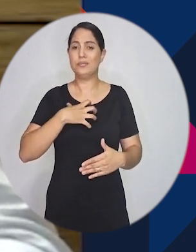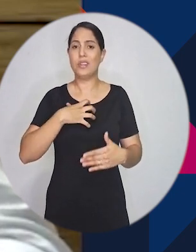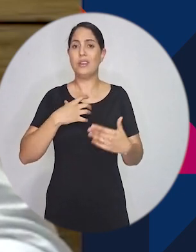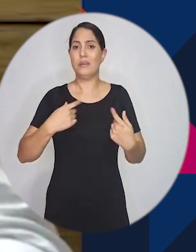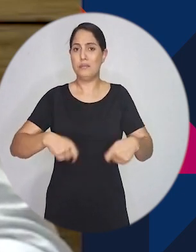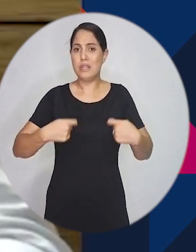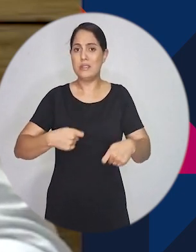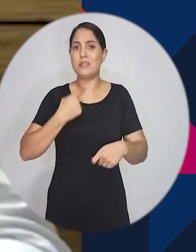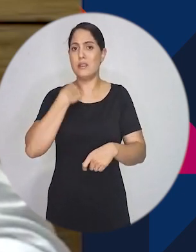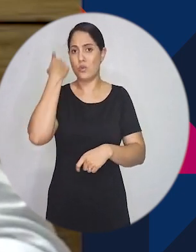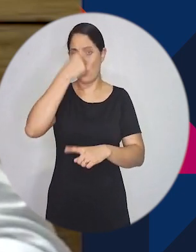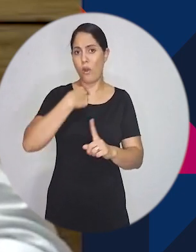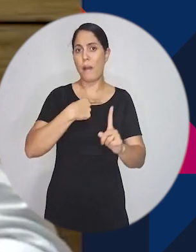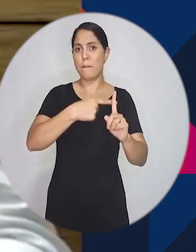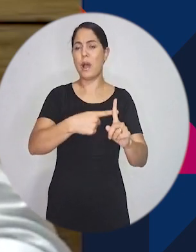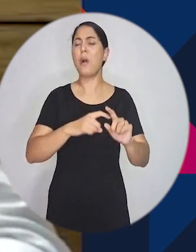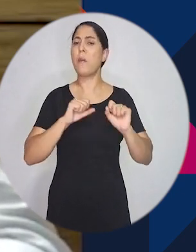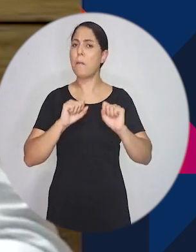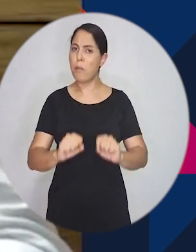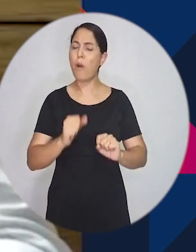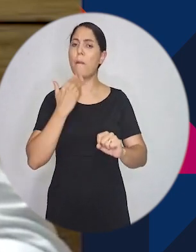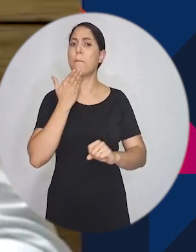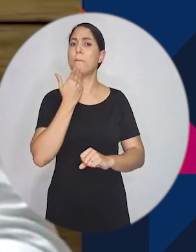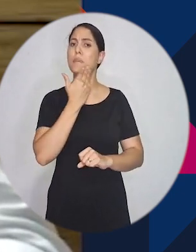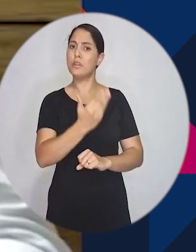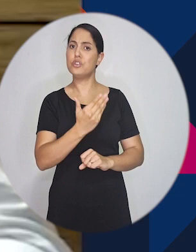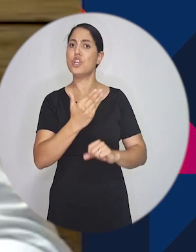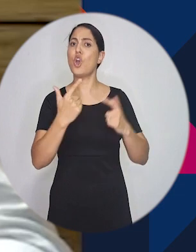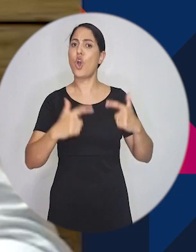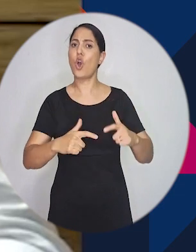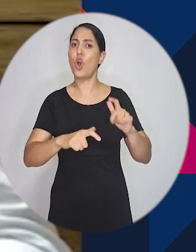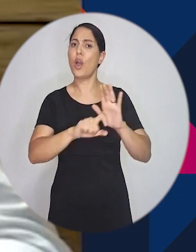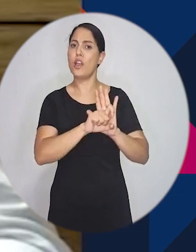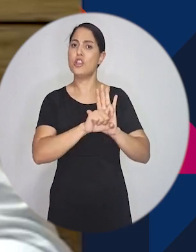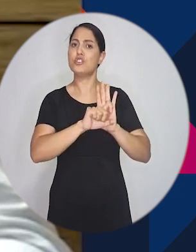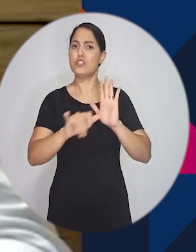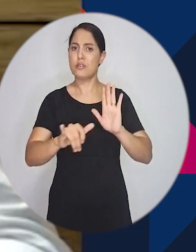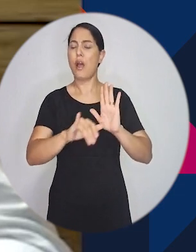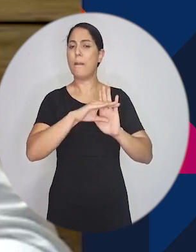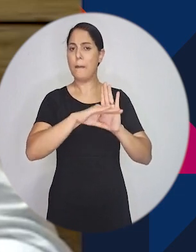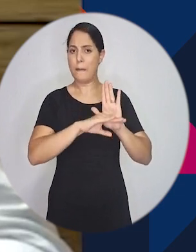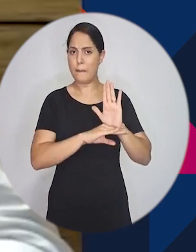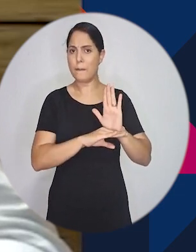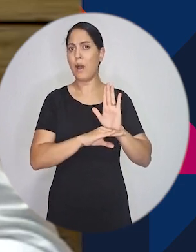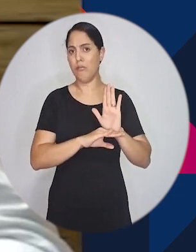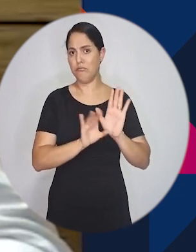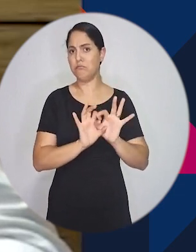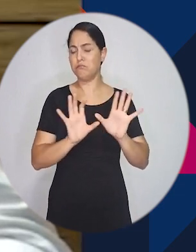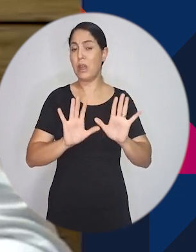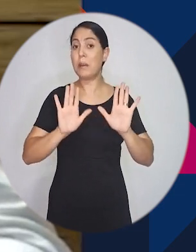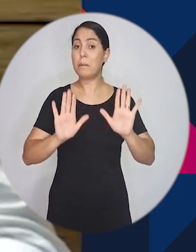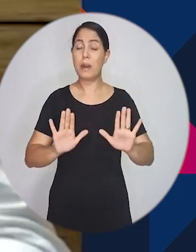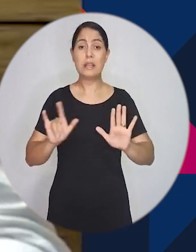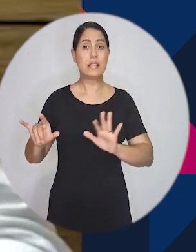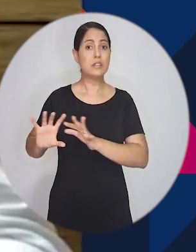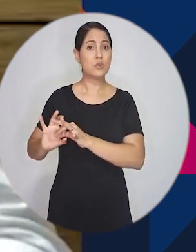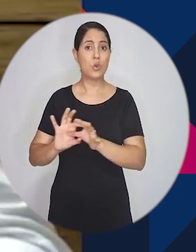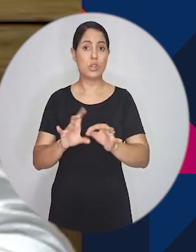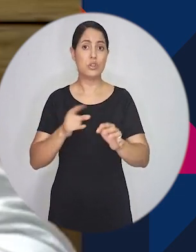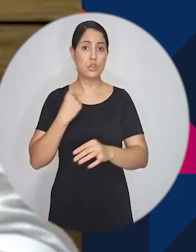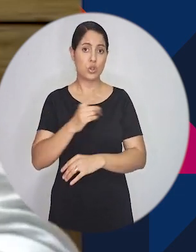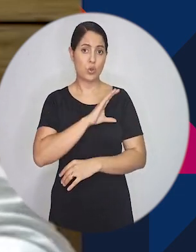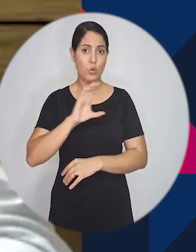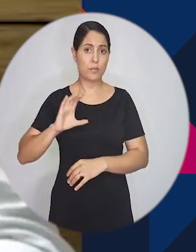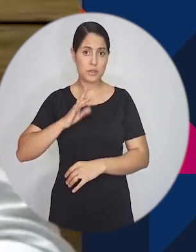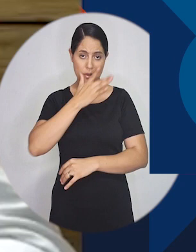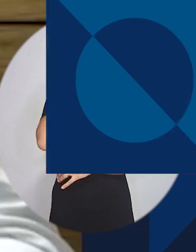o exame. Mas a nossa preocupação é de que nós tenhamos a cada dia um exame mais justo para todos os candidatos,